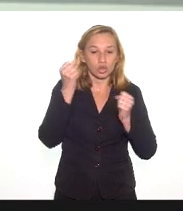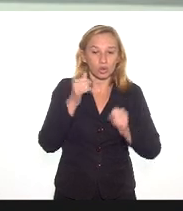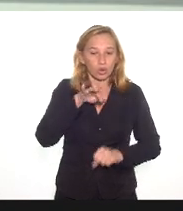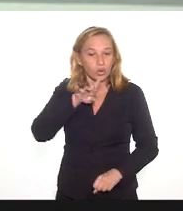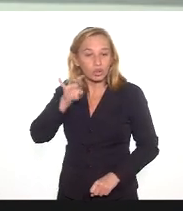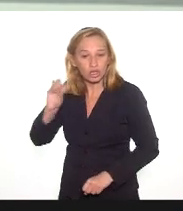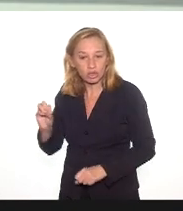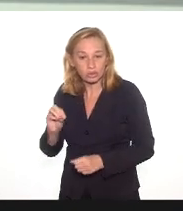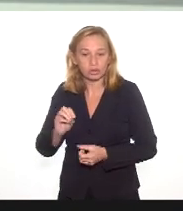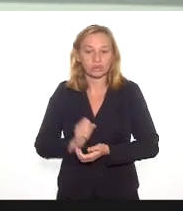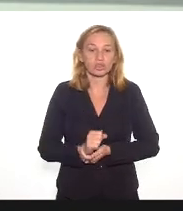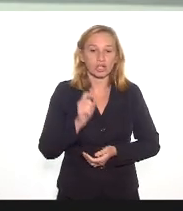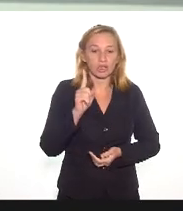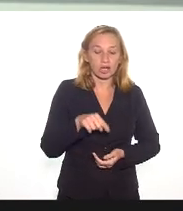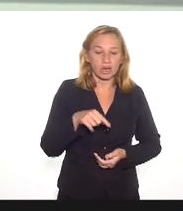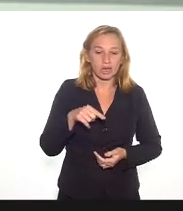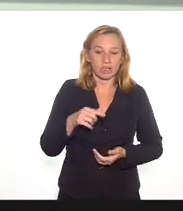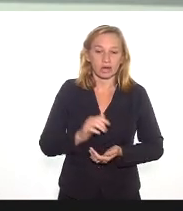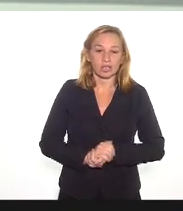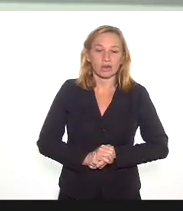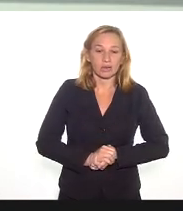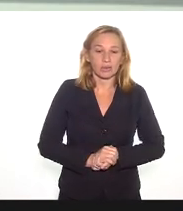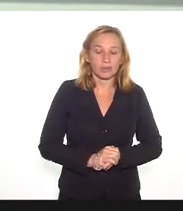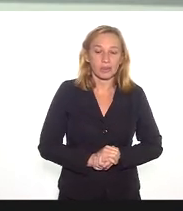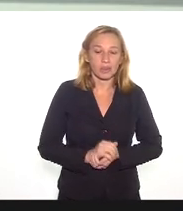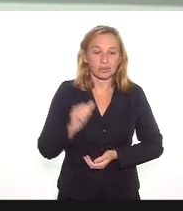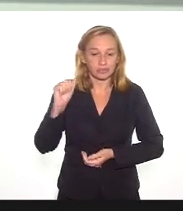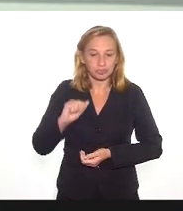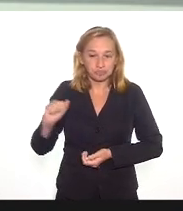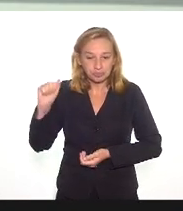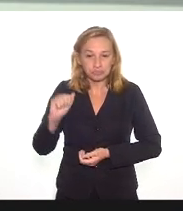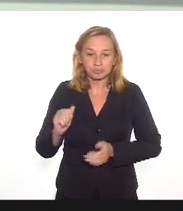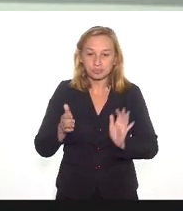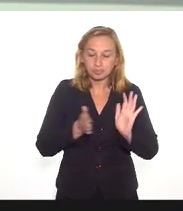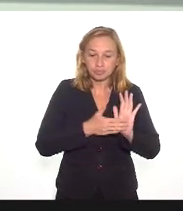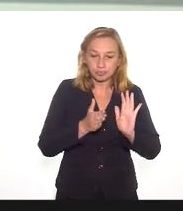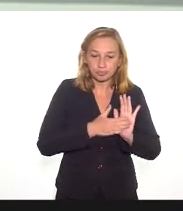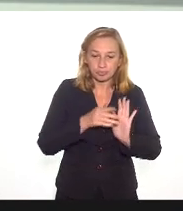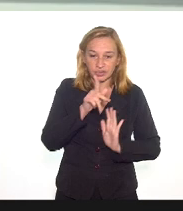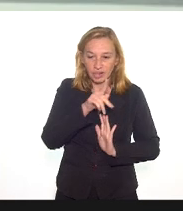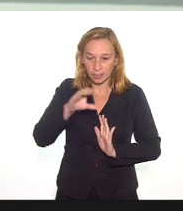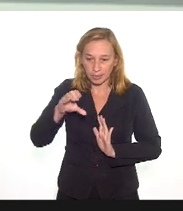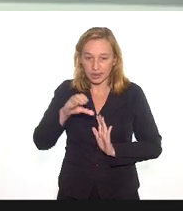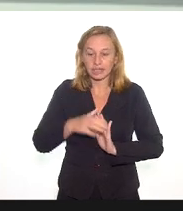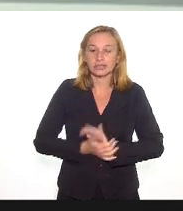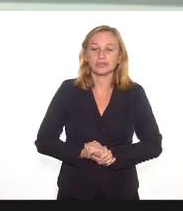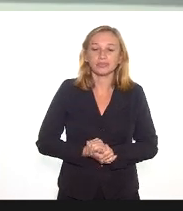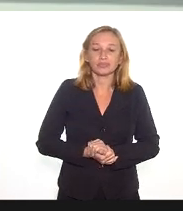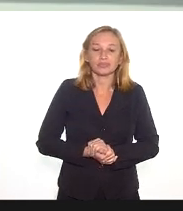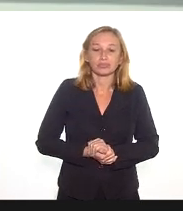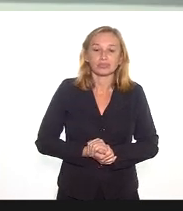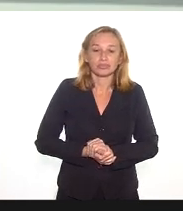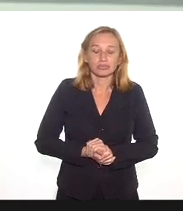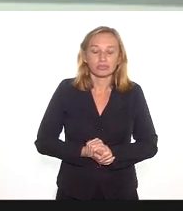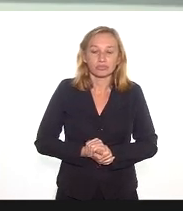indústrias do Rio de Janeiro e vê com muito bons olhos essa proposta, essa PEC, porque a